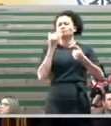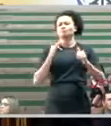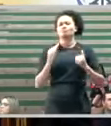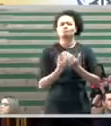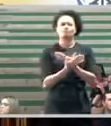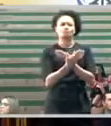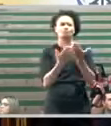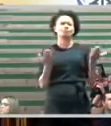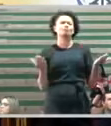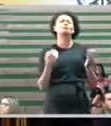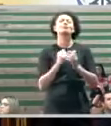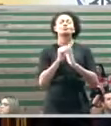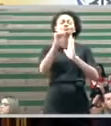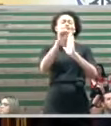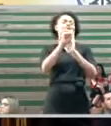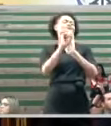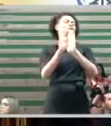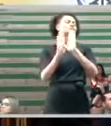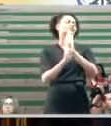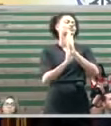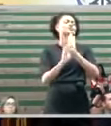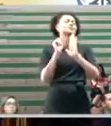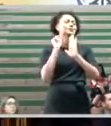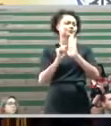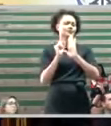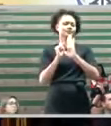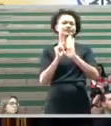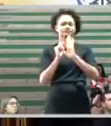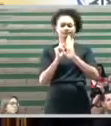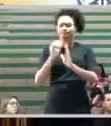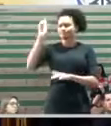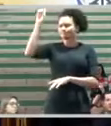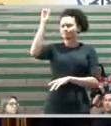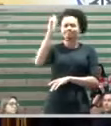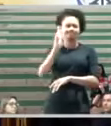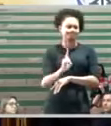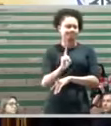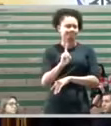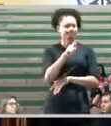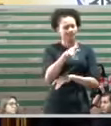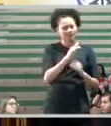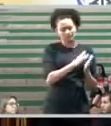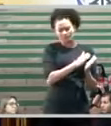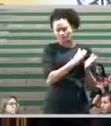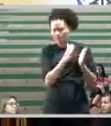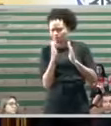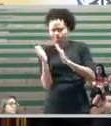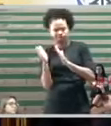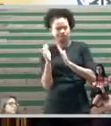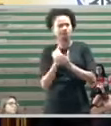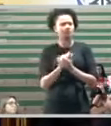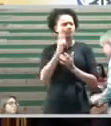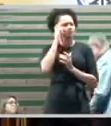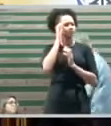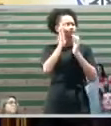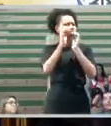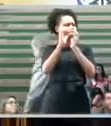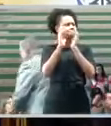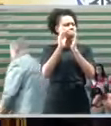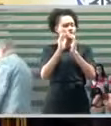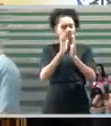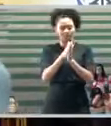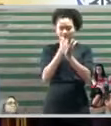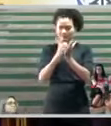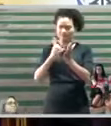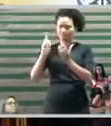ela simbolizava a presença de Deus. E os irmãos, acompanhando o raciocínio bíblico, a Bíblia nos mostra